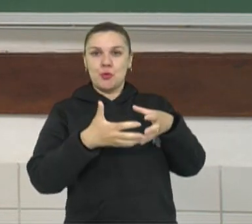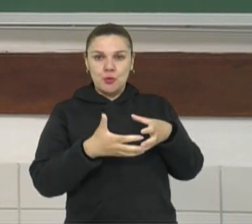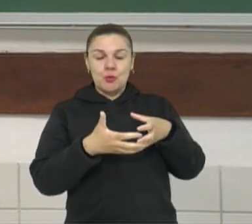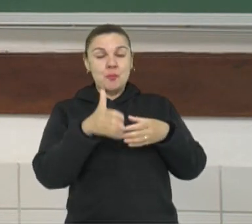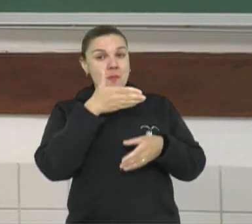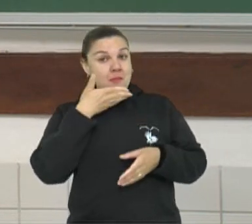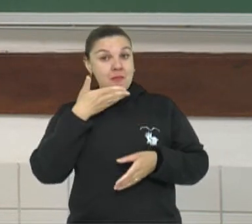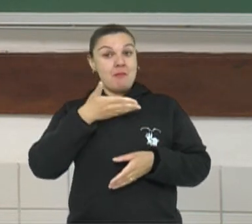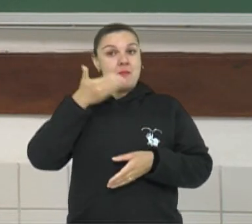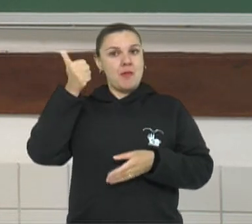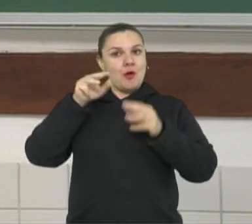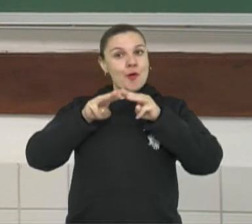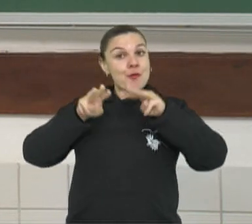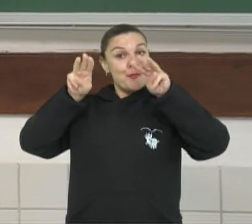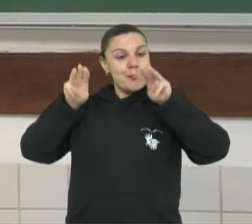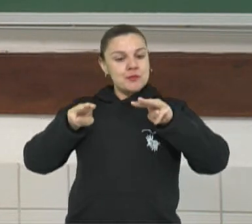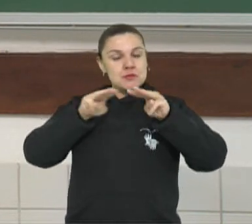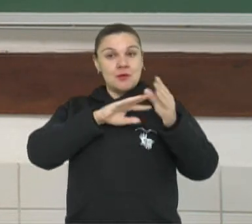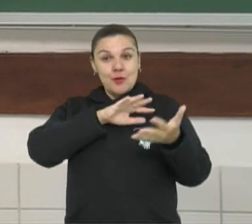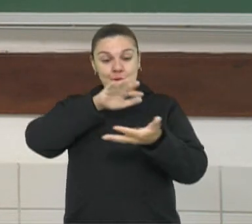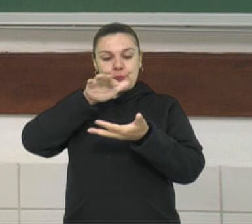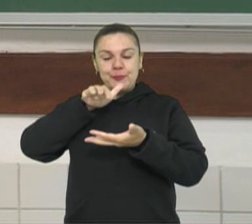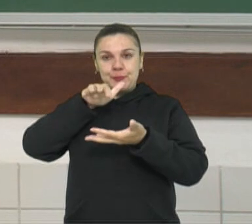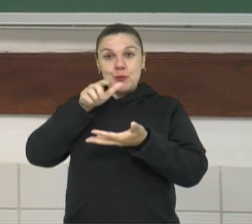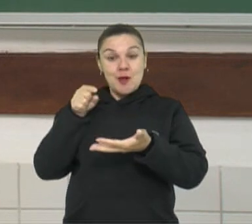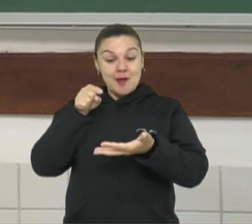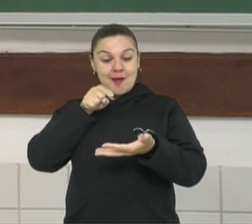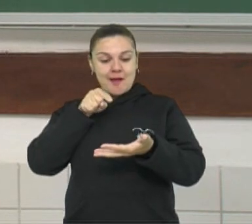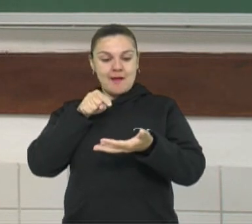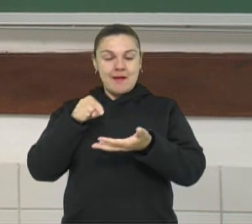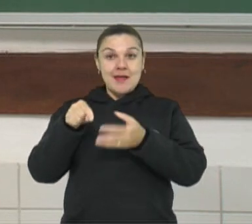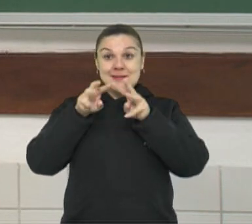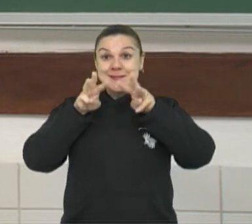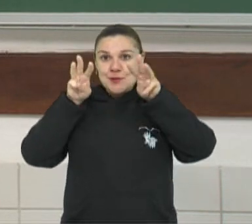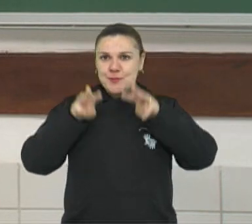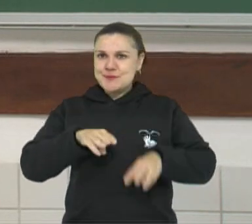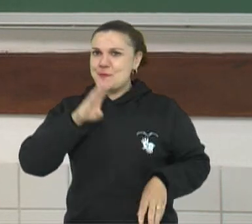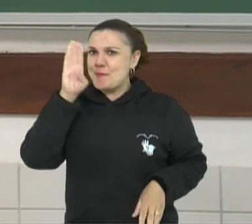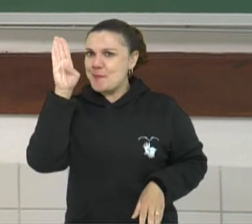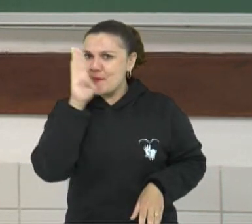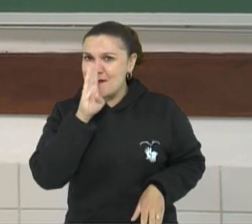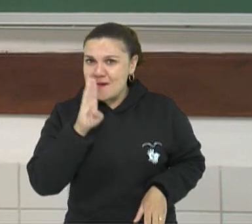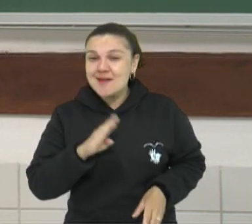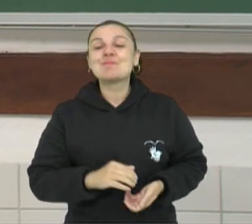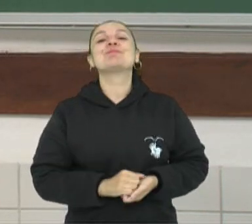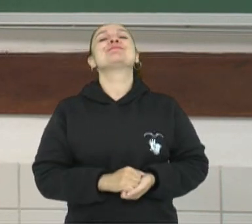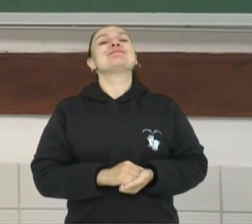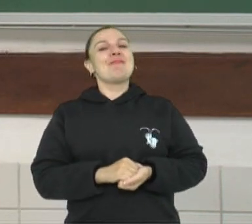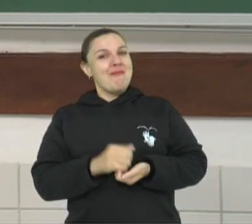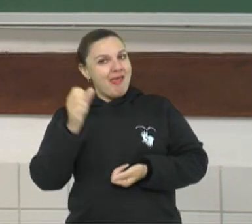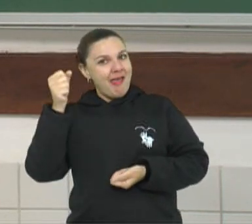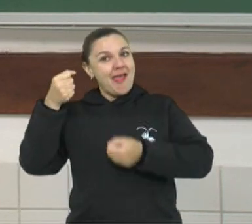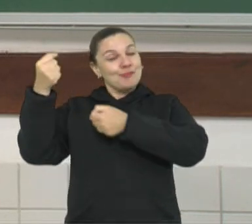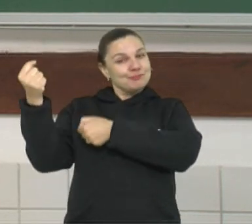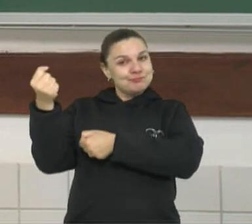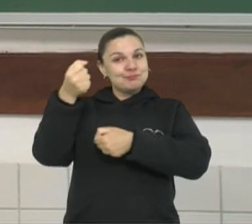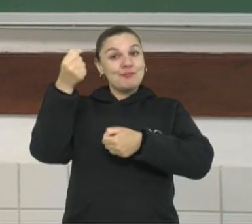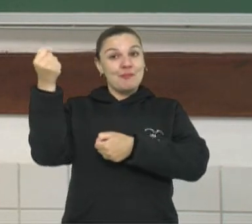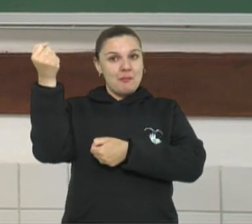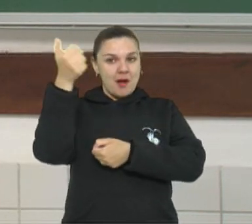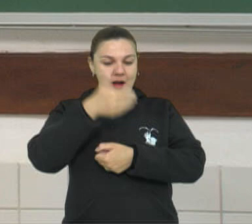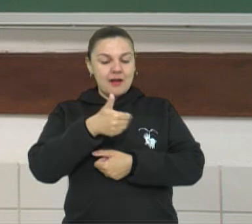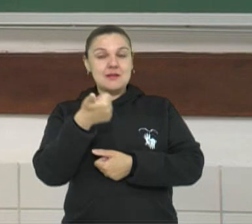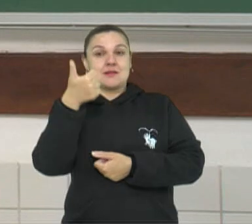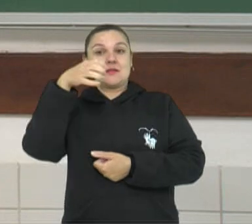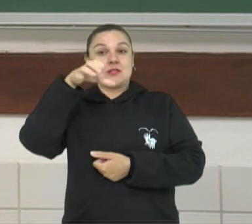dos melhores museus do mundo. E esse museu brasileiríssimo está entre esses 19 mais. Agora